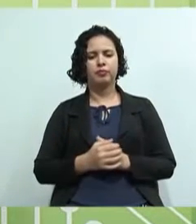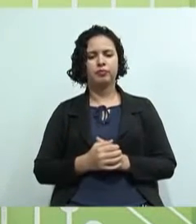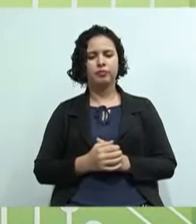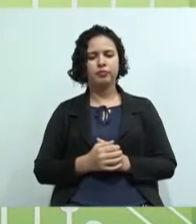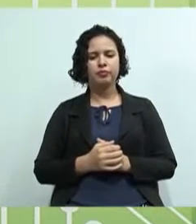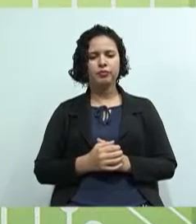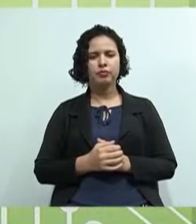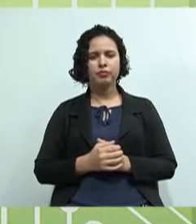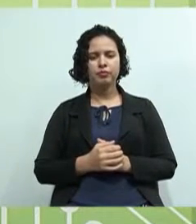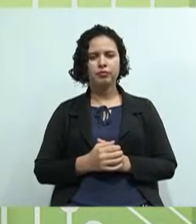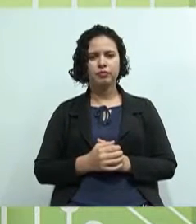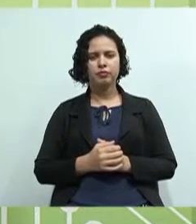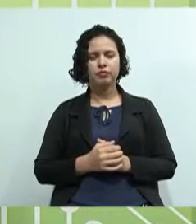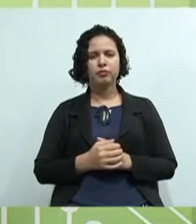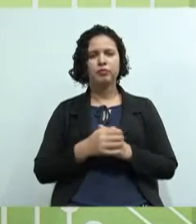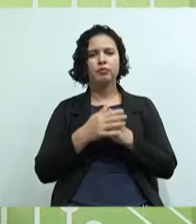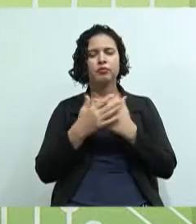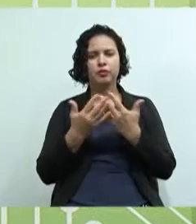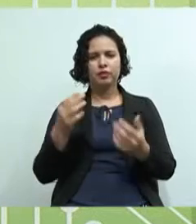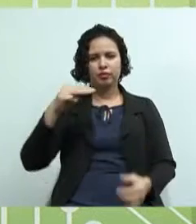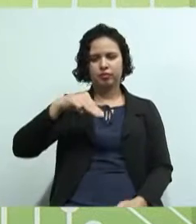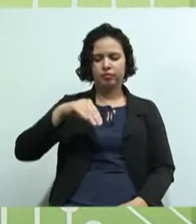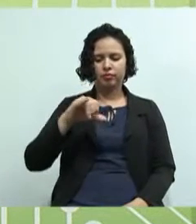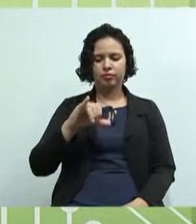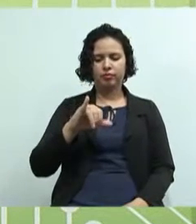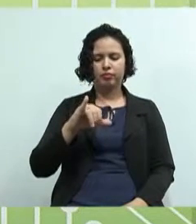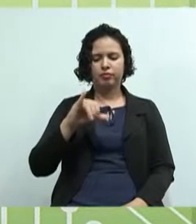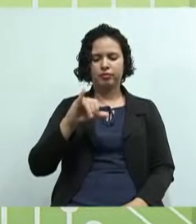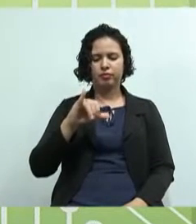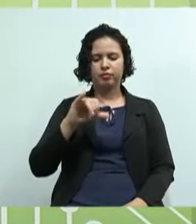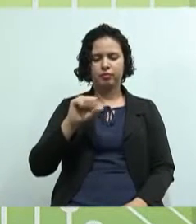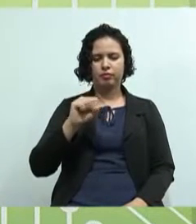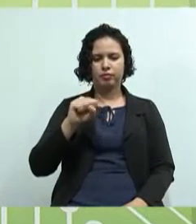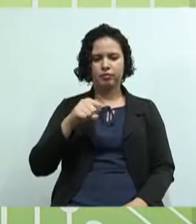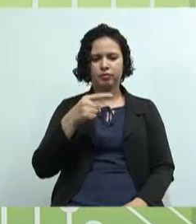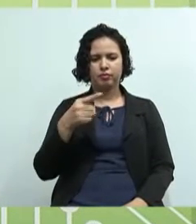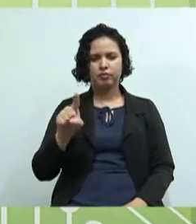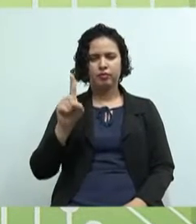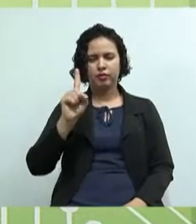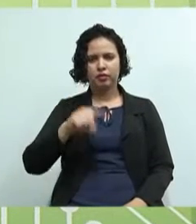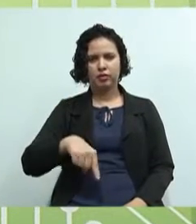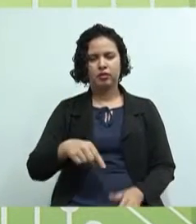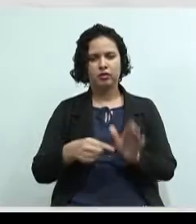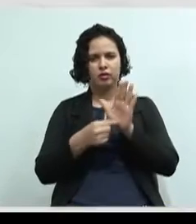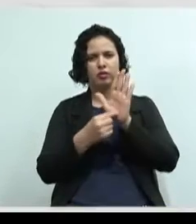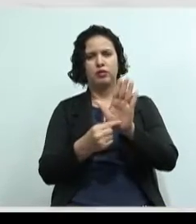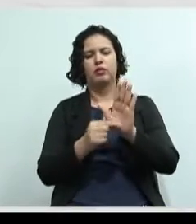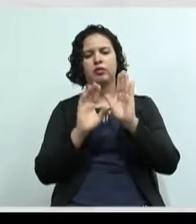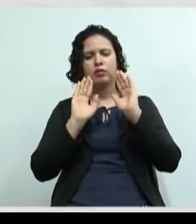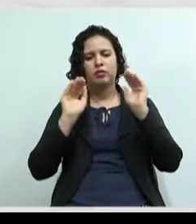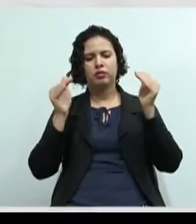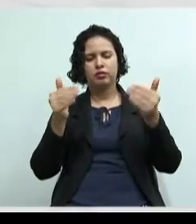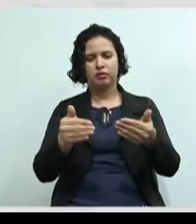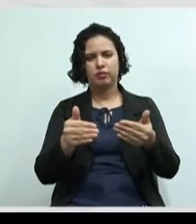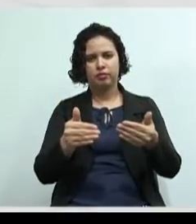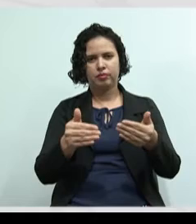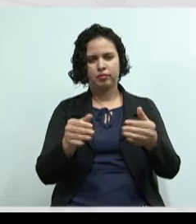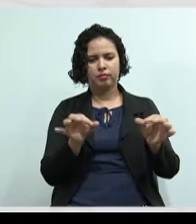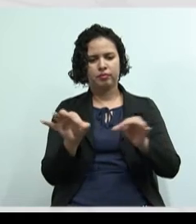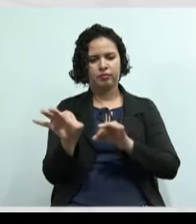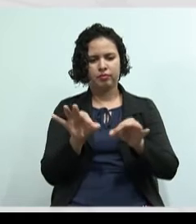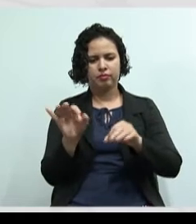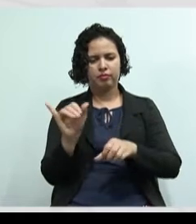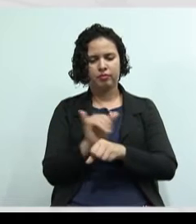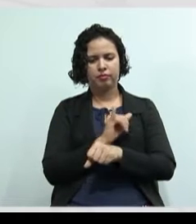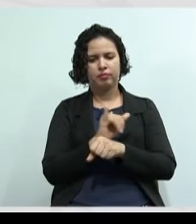Por essas e outras razões, uma missão compreende fielmente a determinação do motivo central do planejamento estratégico. Tá?